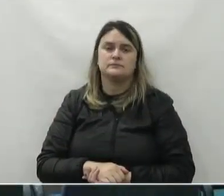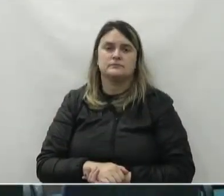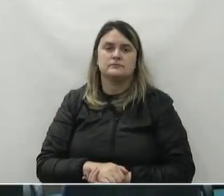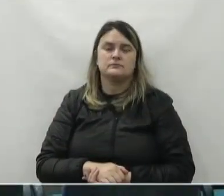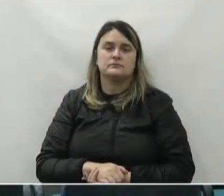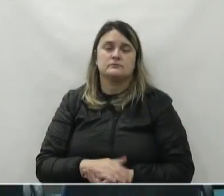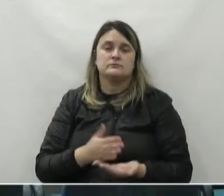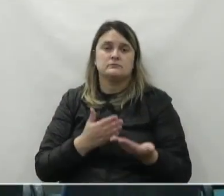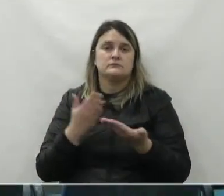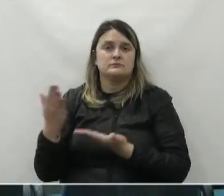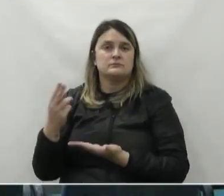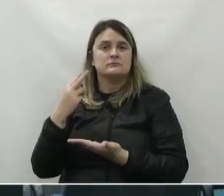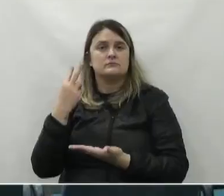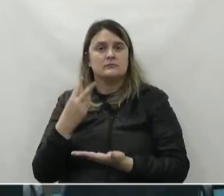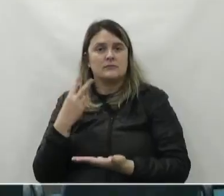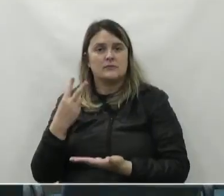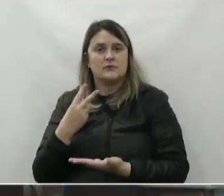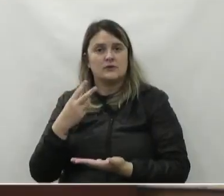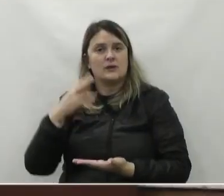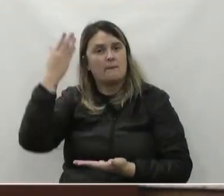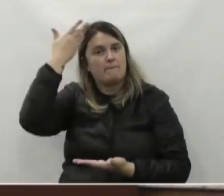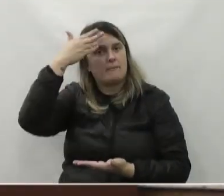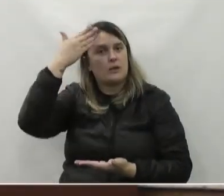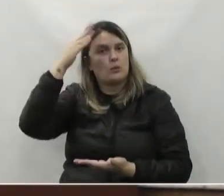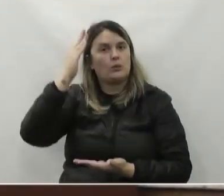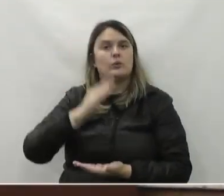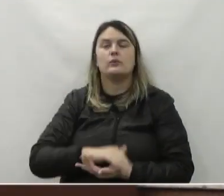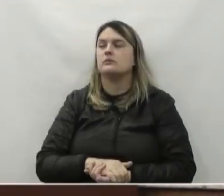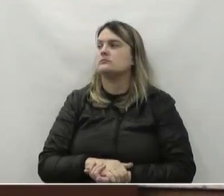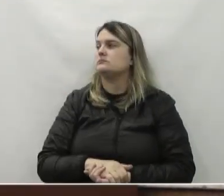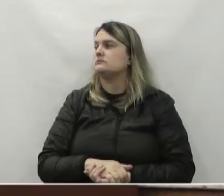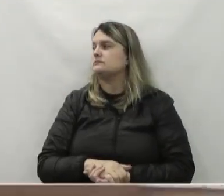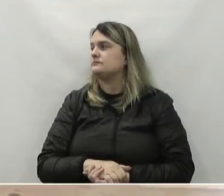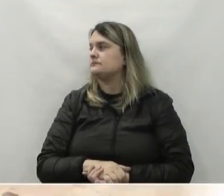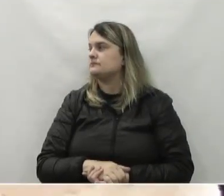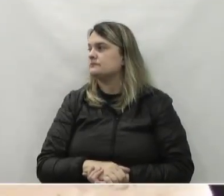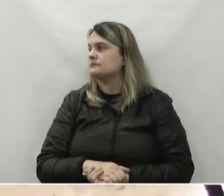Com a palavra, vereador Valdir Luiz Cortellini.